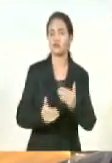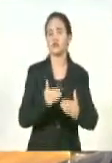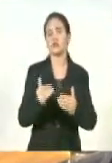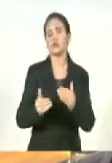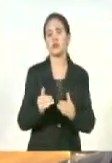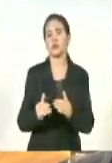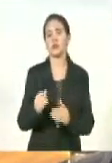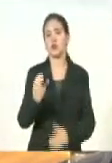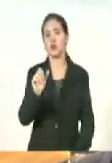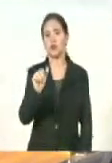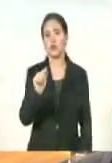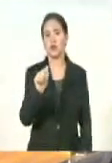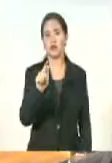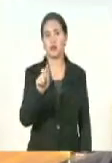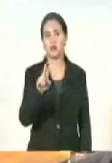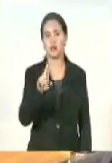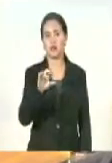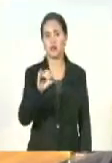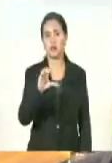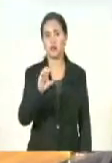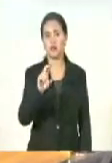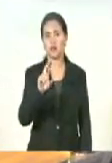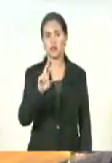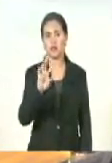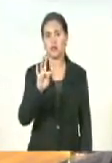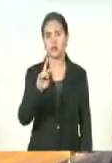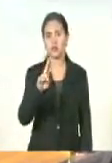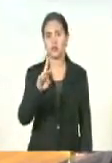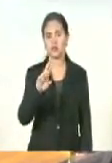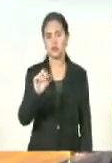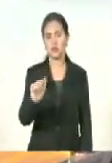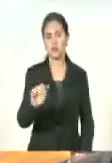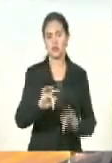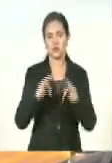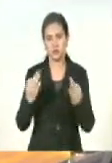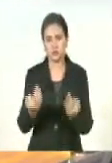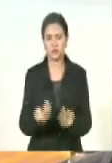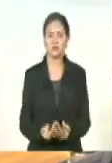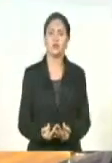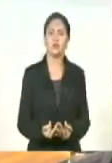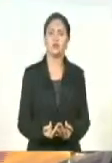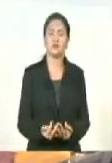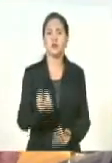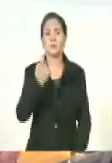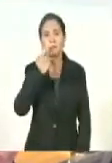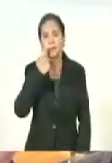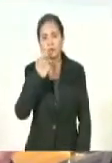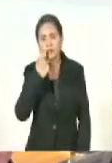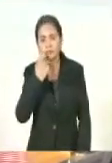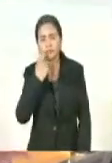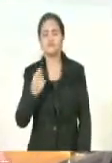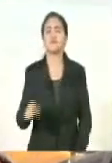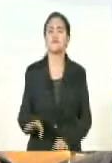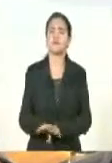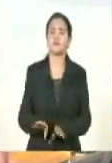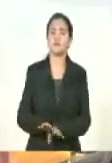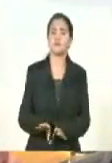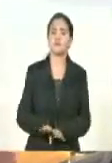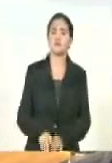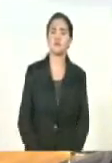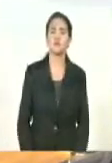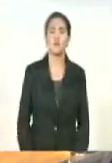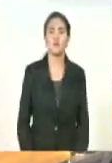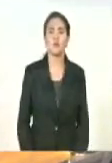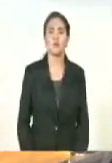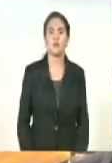da piscicultura. Mas quero destacar, só para concluir, que, além dos compromissos que Vossa Excelência já citou,